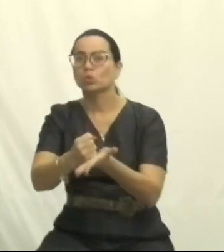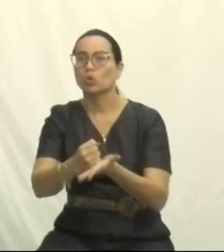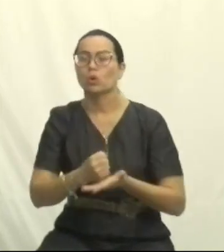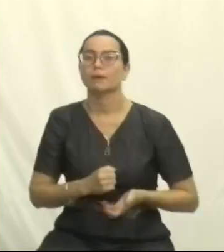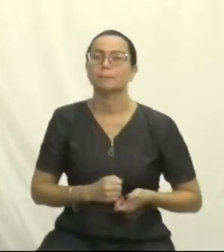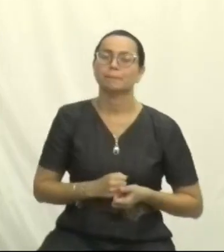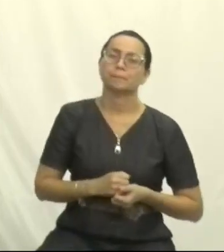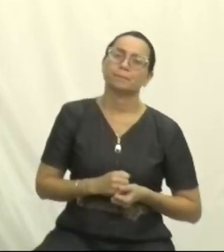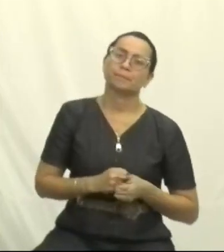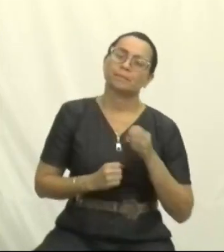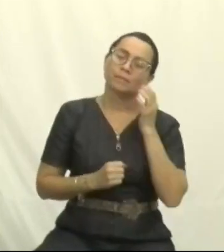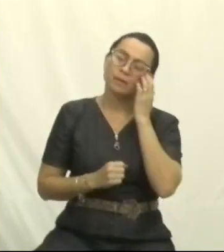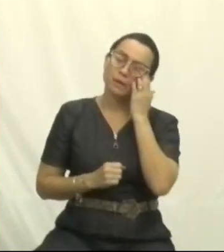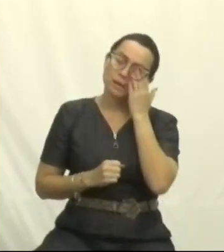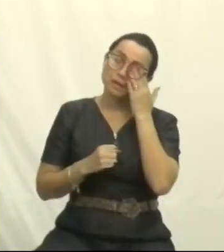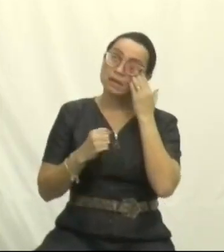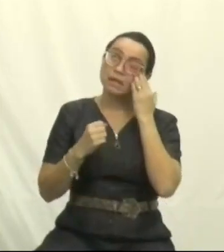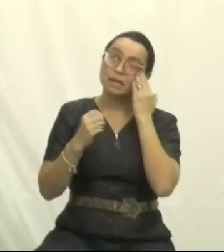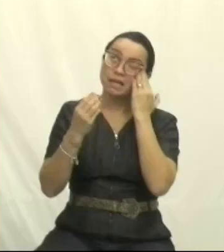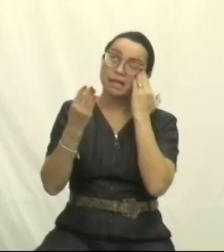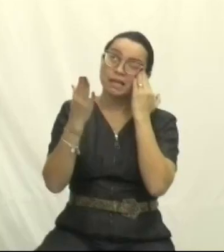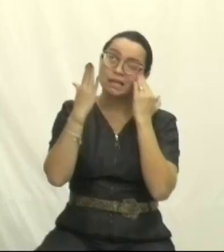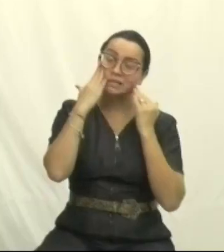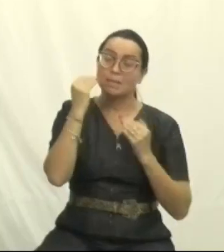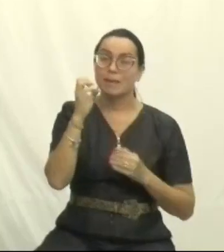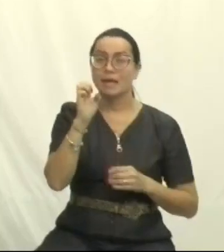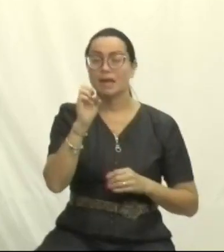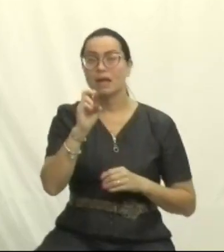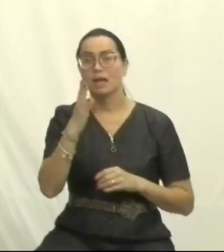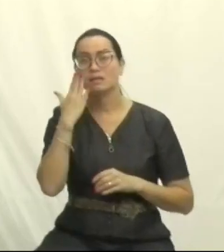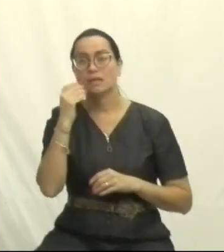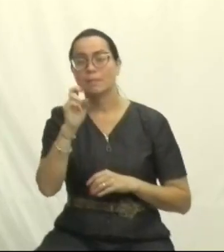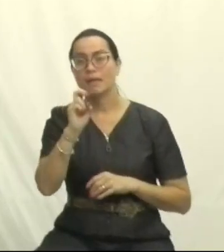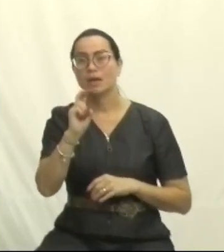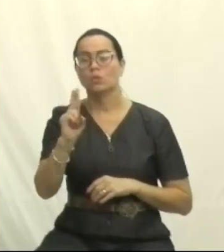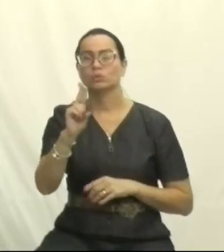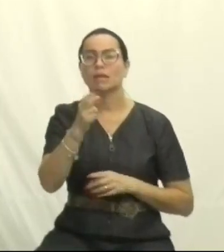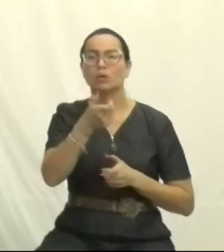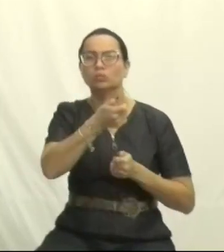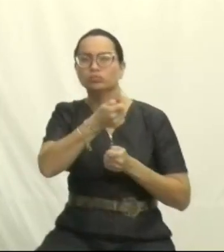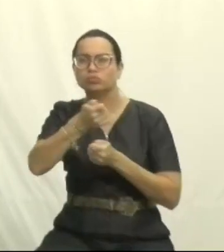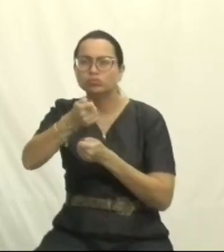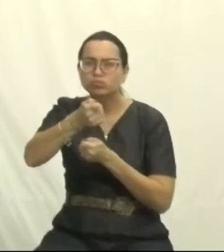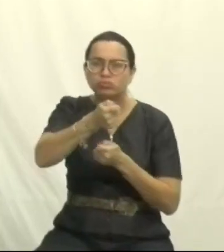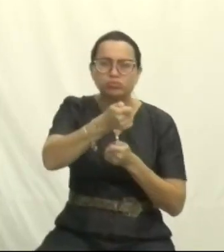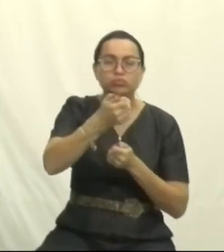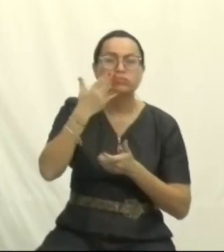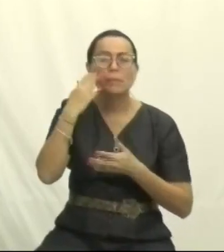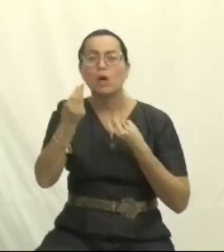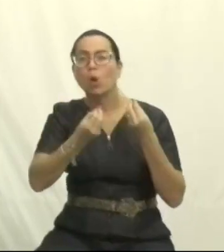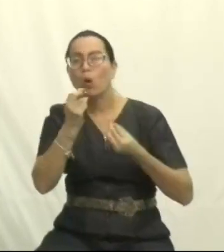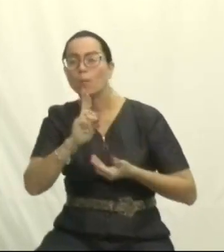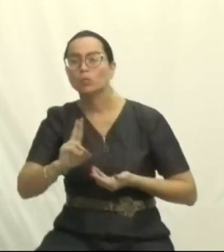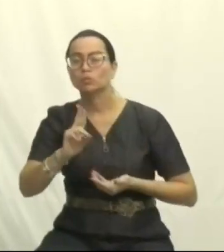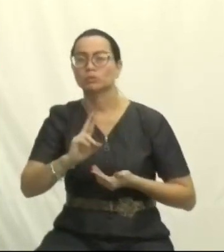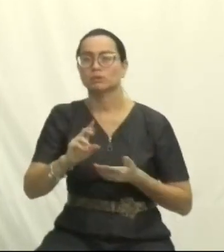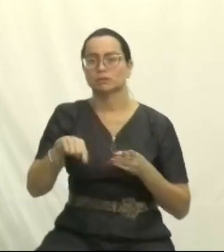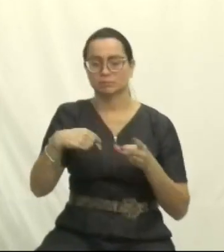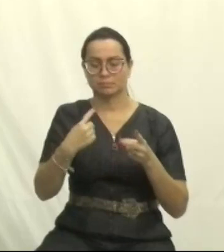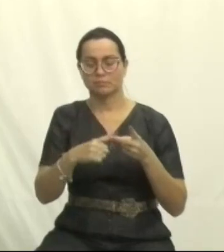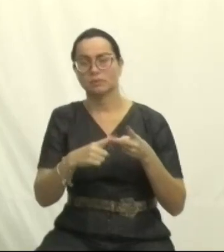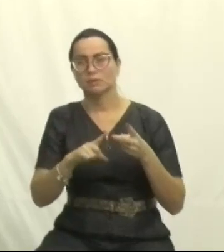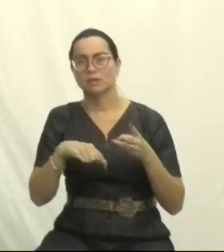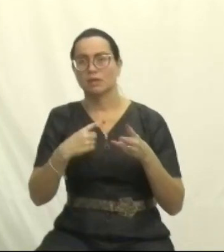adaptação, principalmente o extintor, saber utilizar um sistema hidráulico preventivo. E aí, passando por esse processo seletivo, nós temos